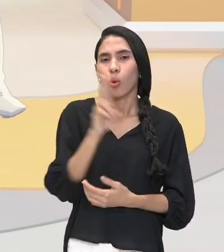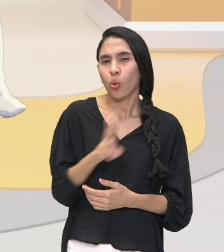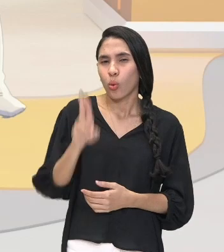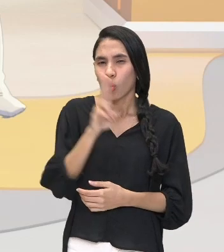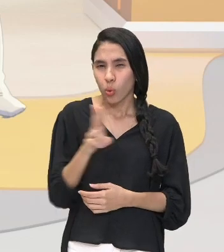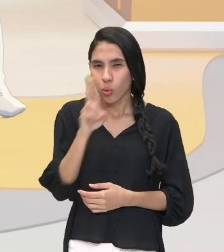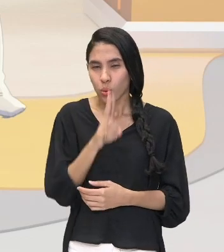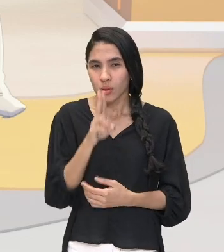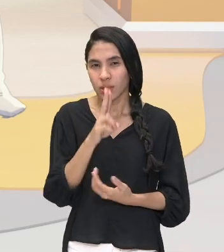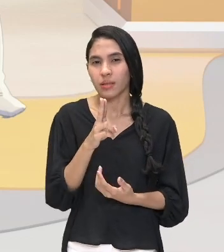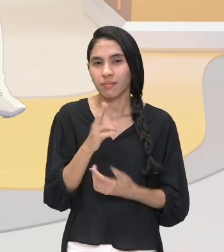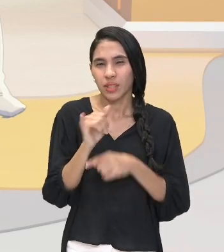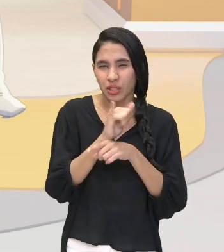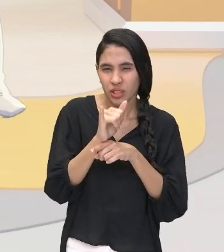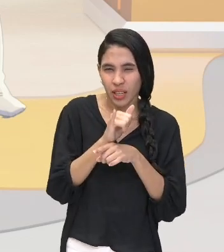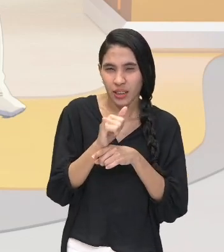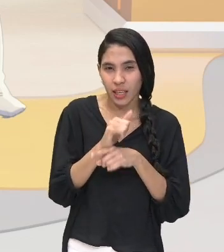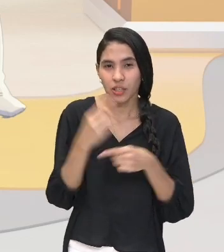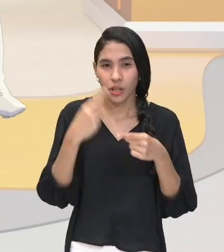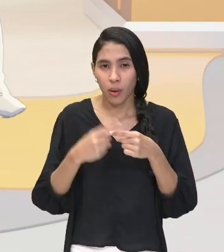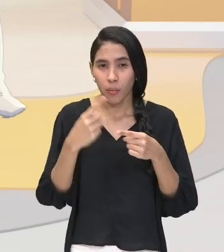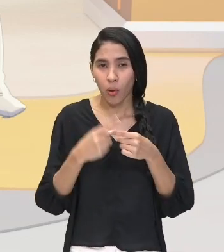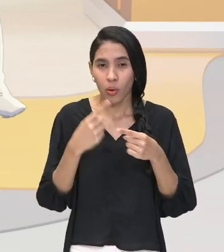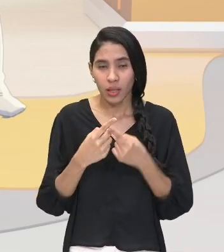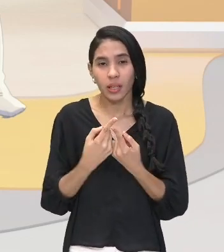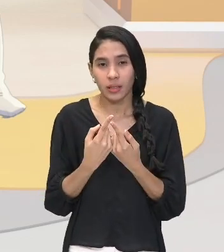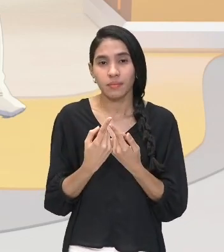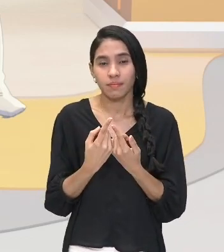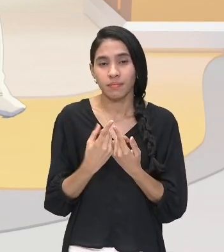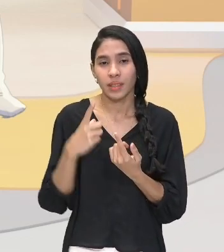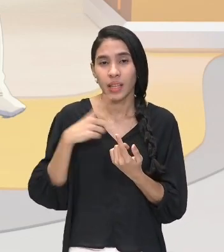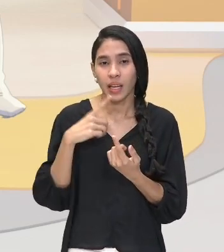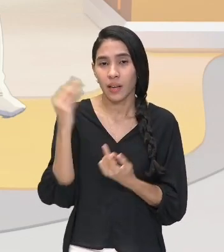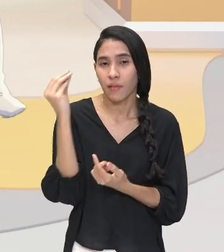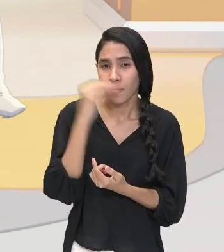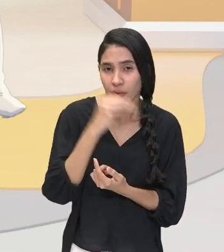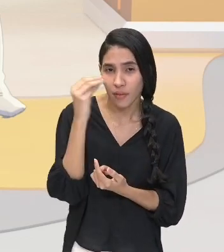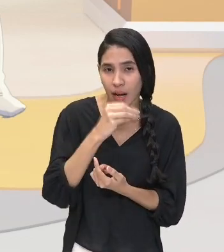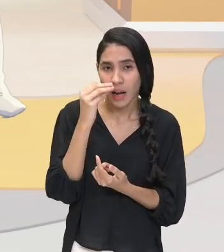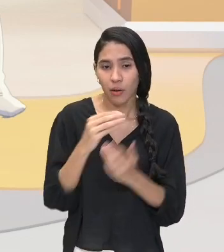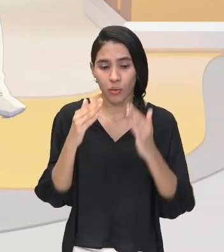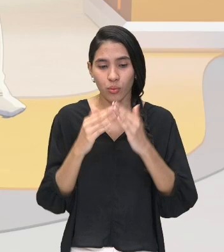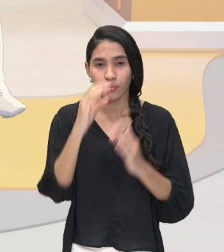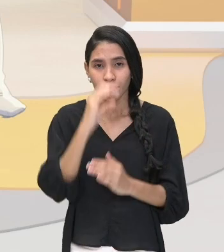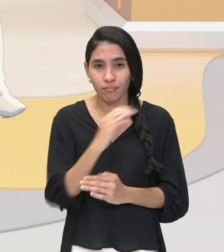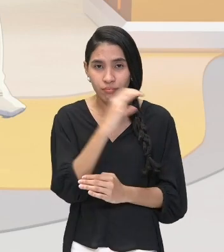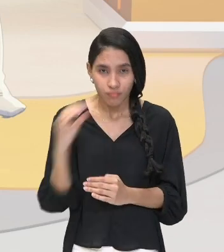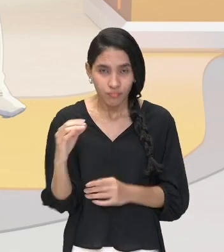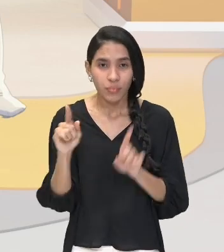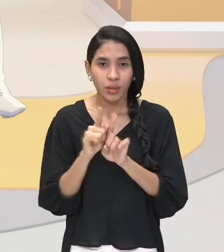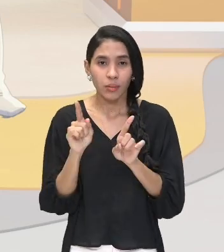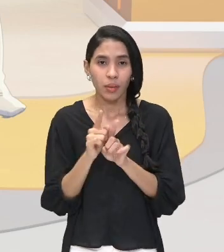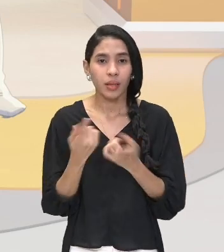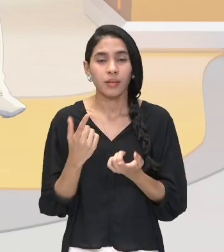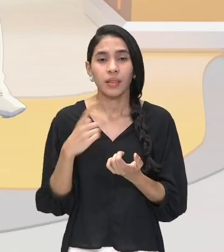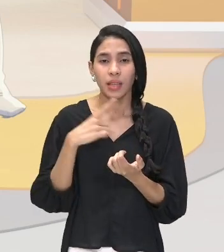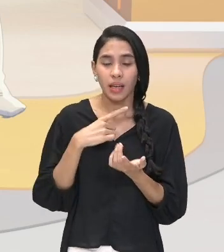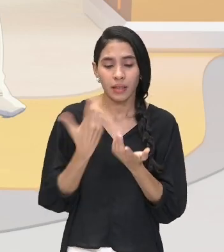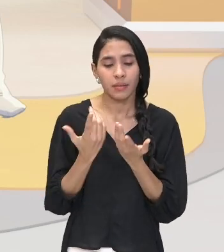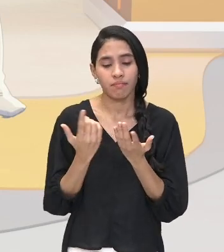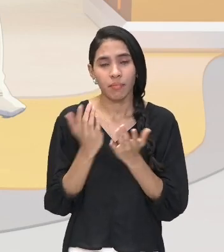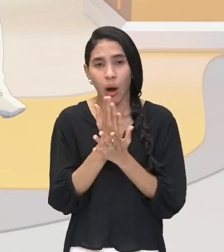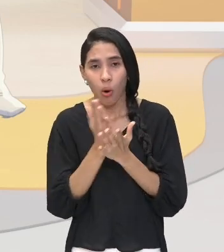e da influência da Igreja Católica para romper com a Igreja. Então, ele tem questões